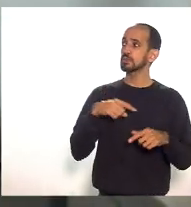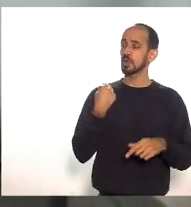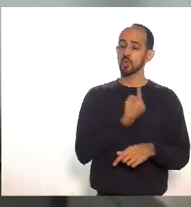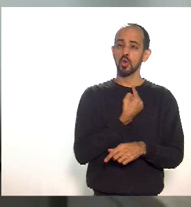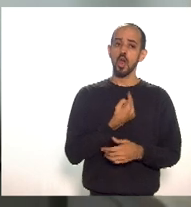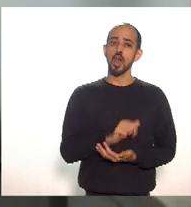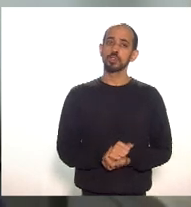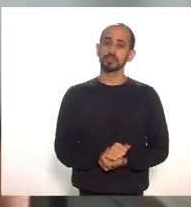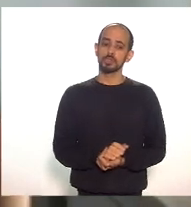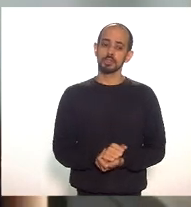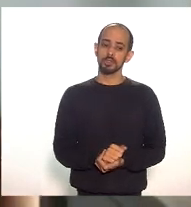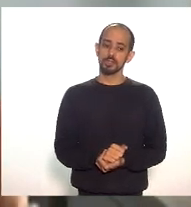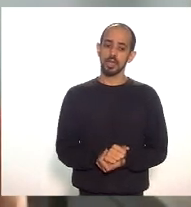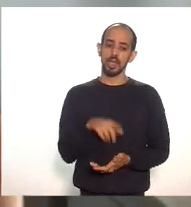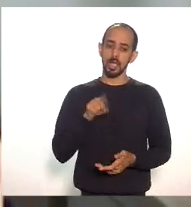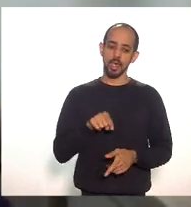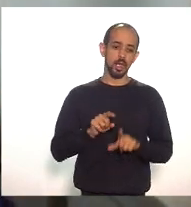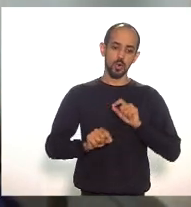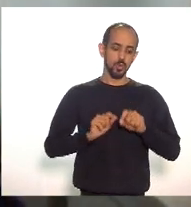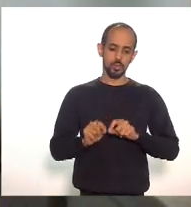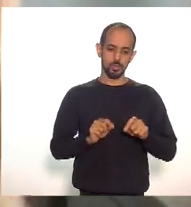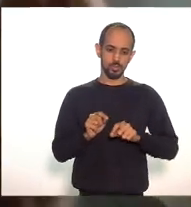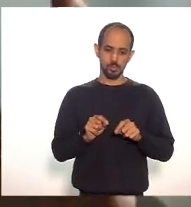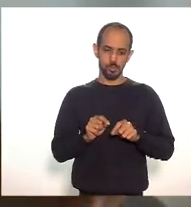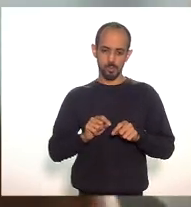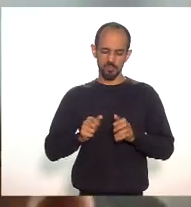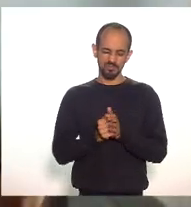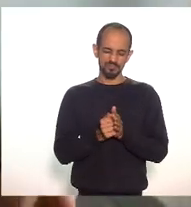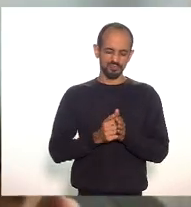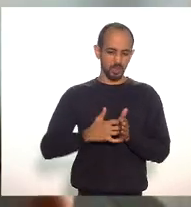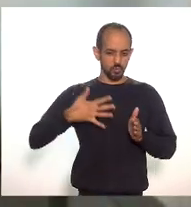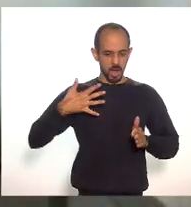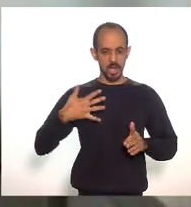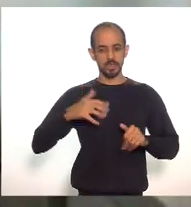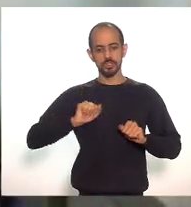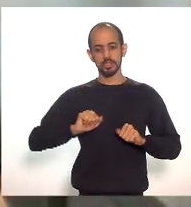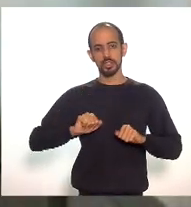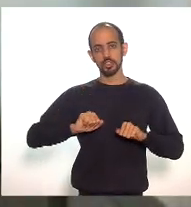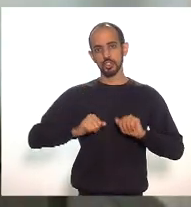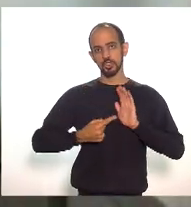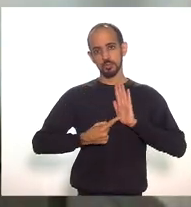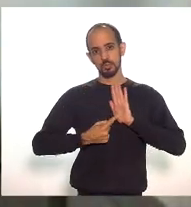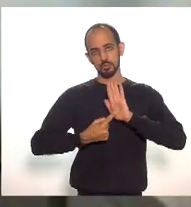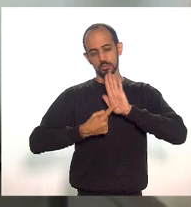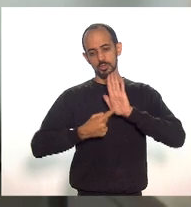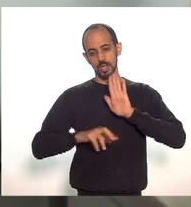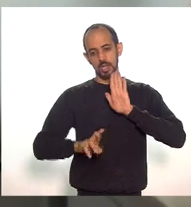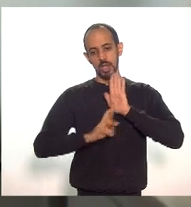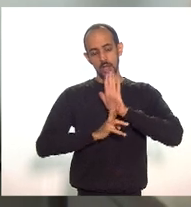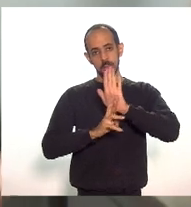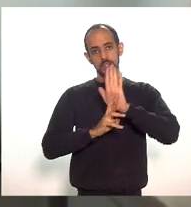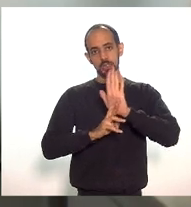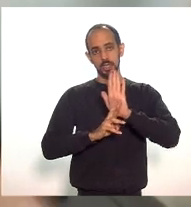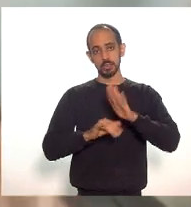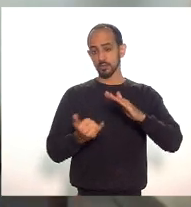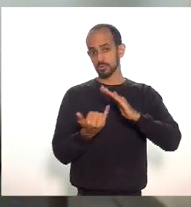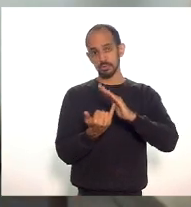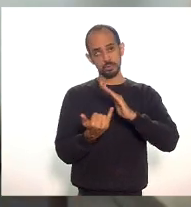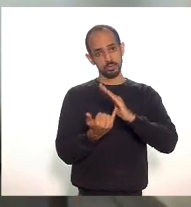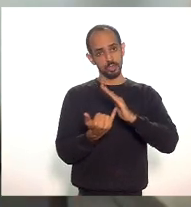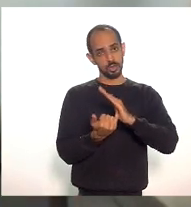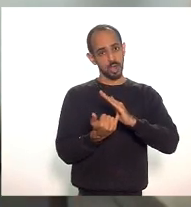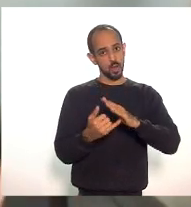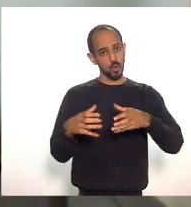tomada das formas diversas de representações institucionais que fizemos